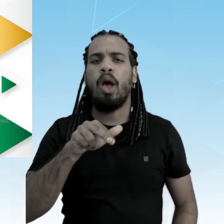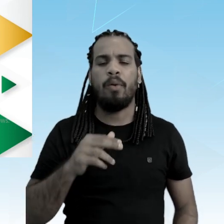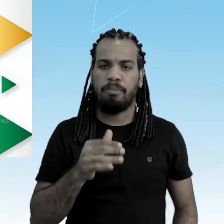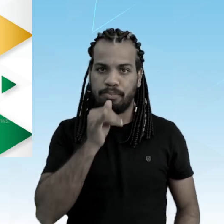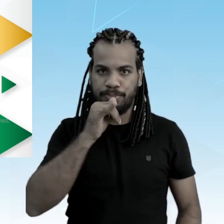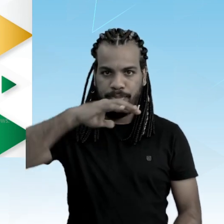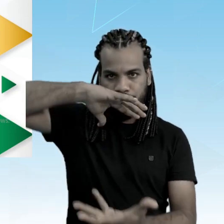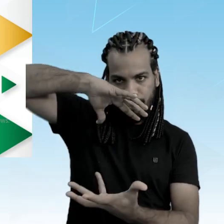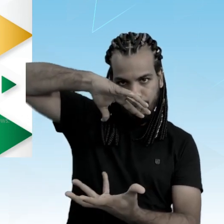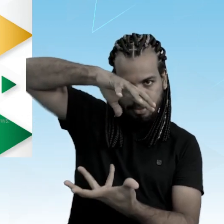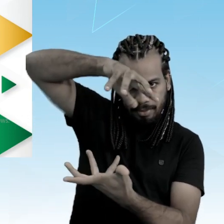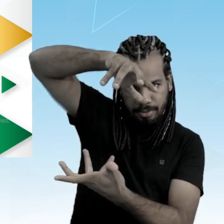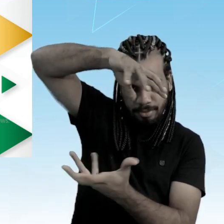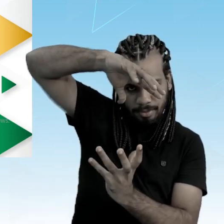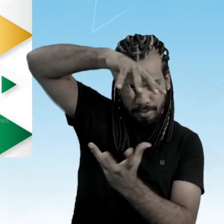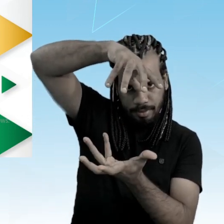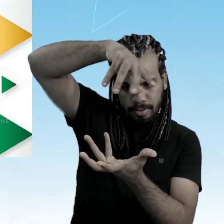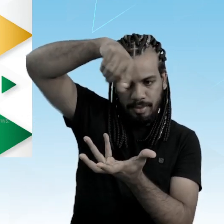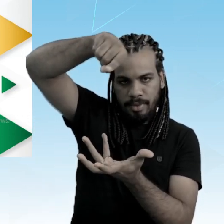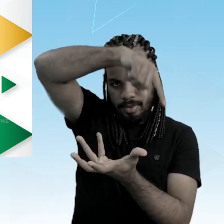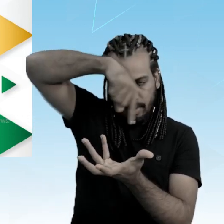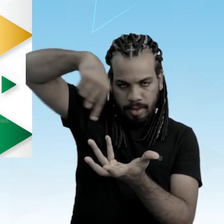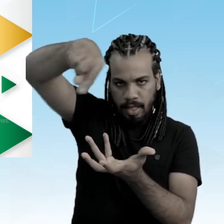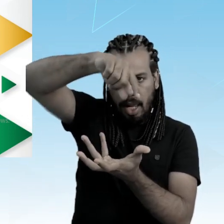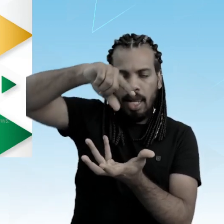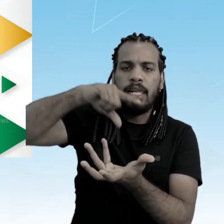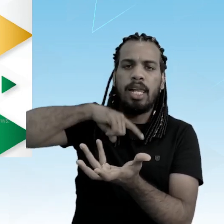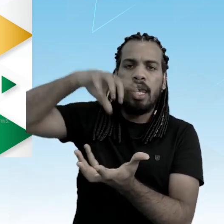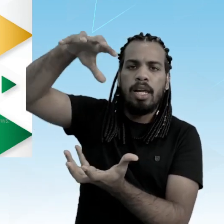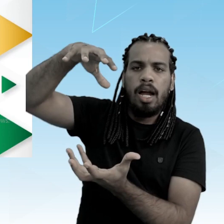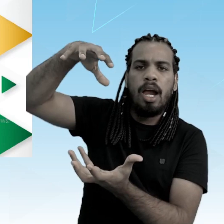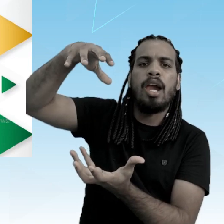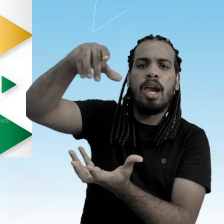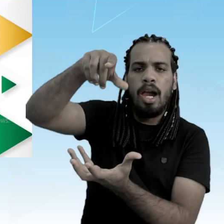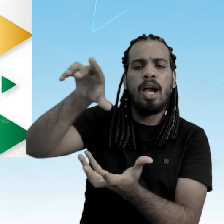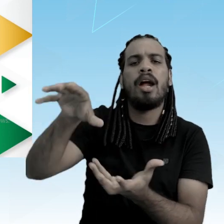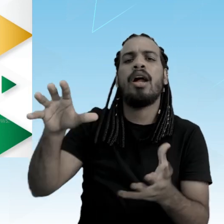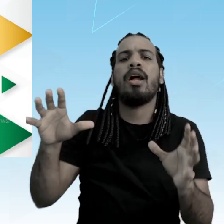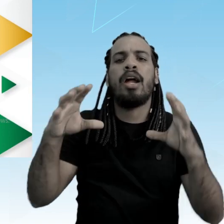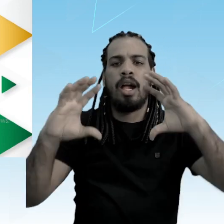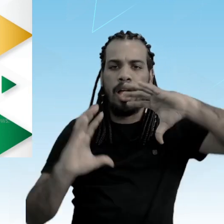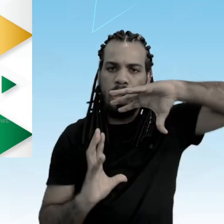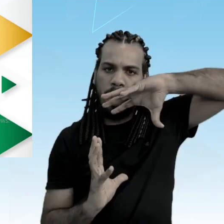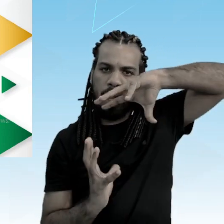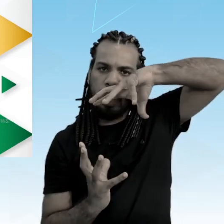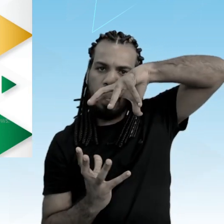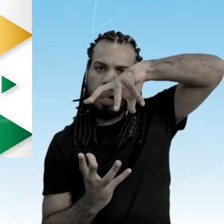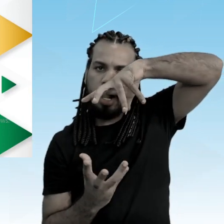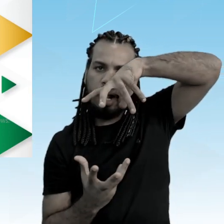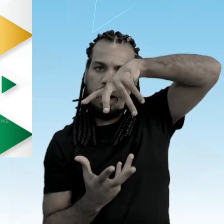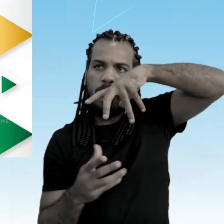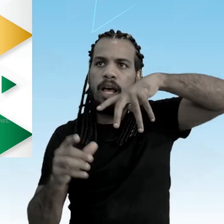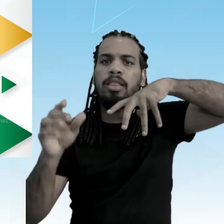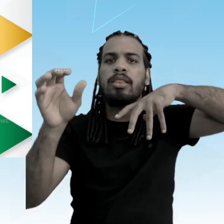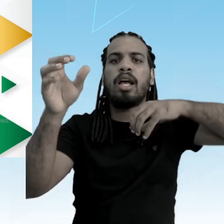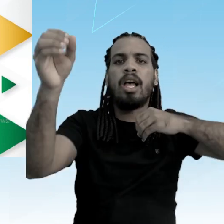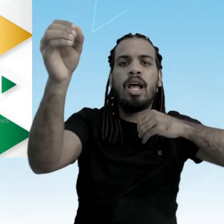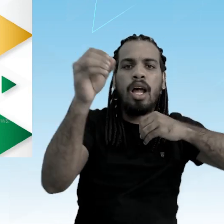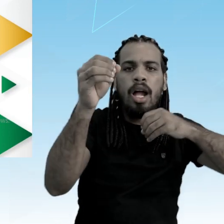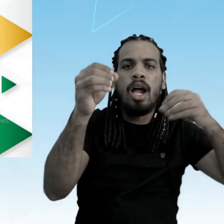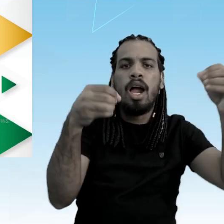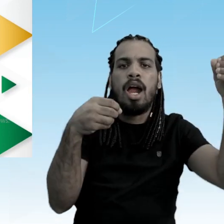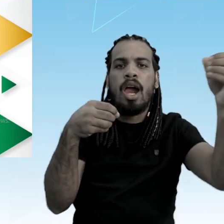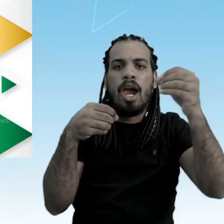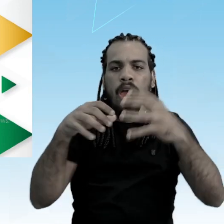por exemplo, é capaz de atrair os corpos ao seu redor em direção ao seu centro, por causa do